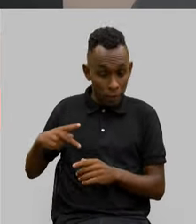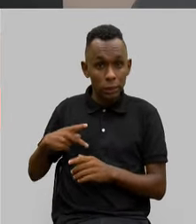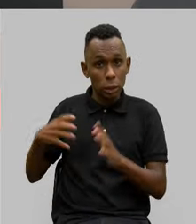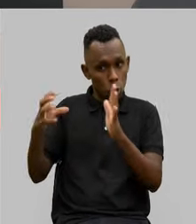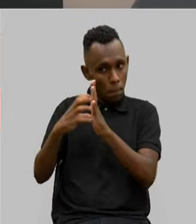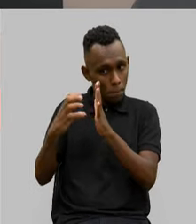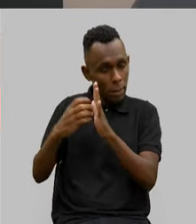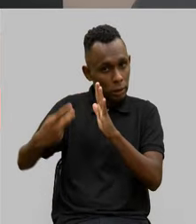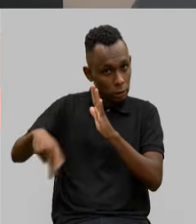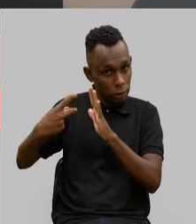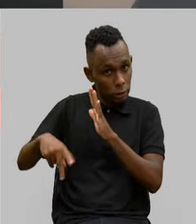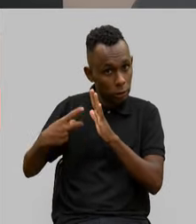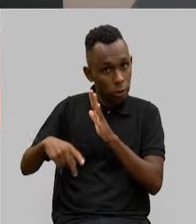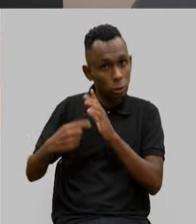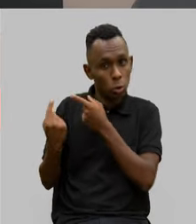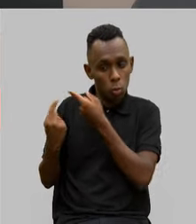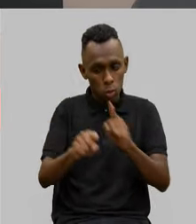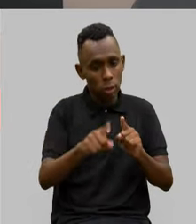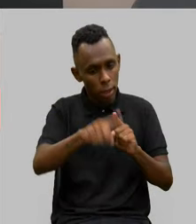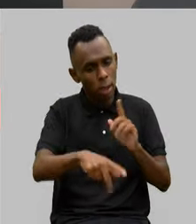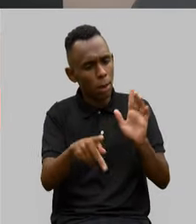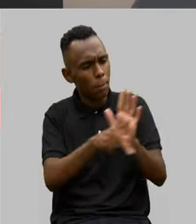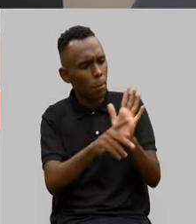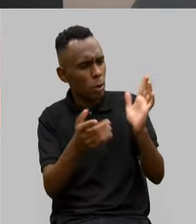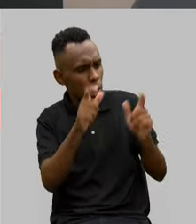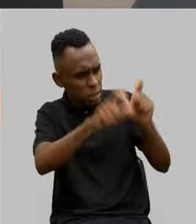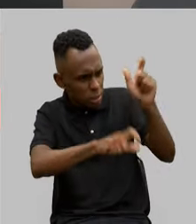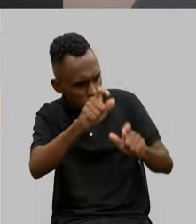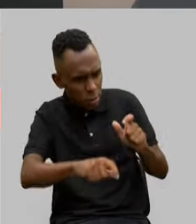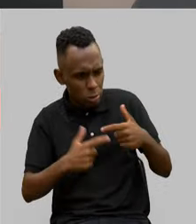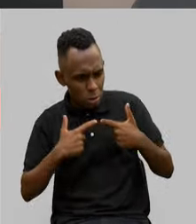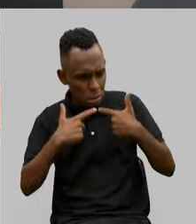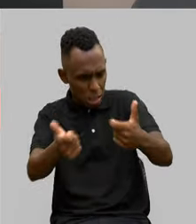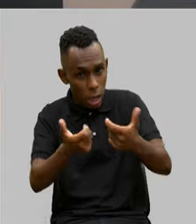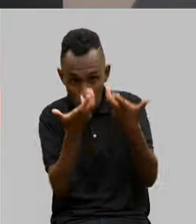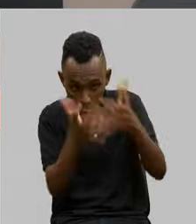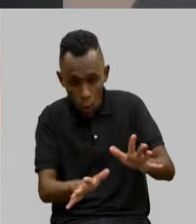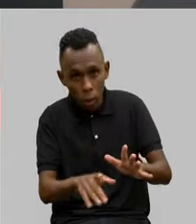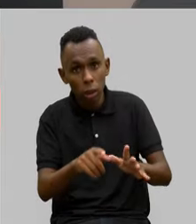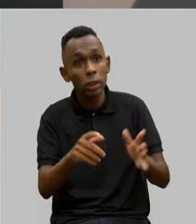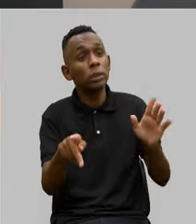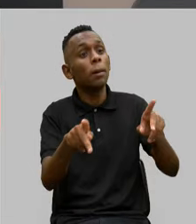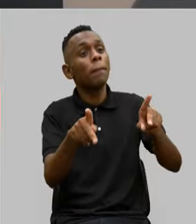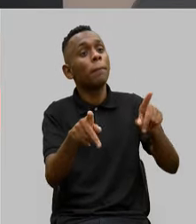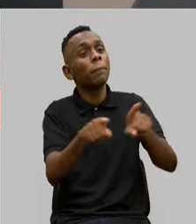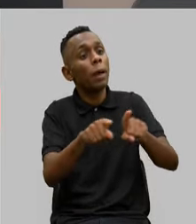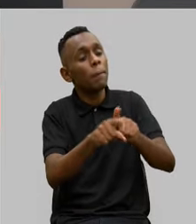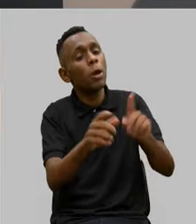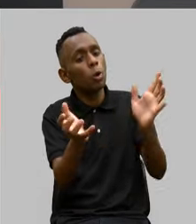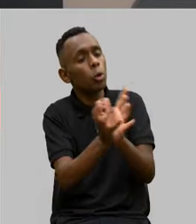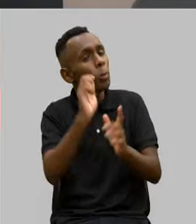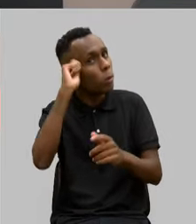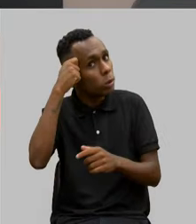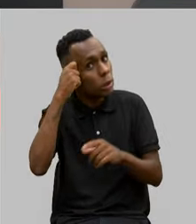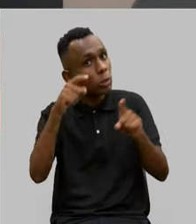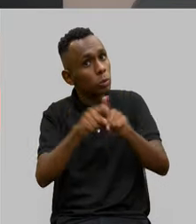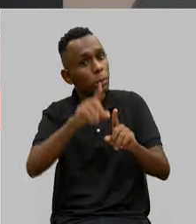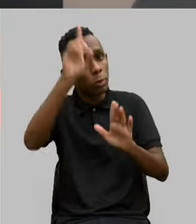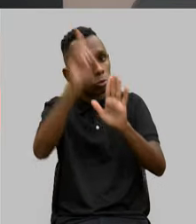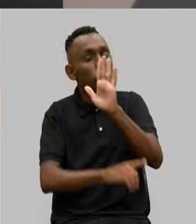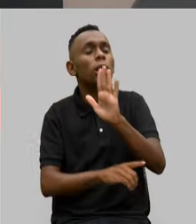partido os inimigos eram aqueles que queriam parar a Guerra do Vietnã e os negros que estavam adquirindo muitos direitos